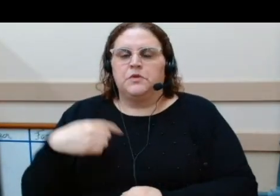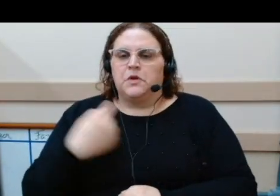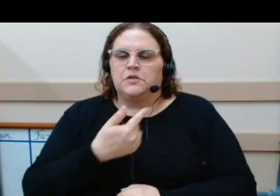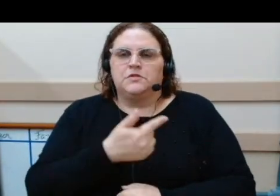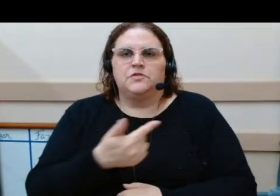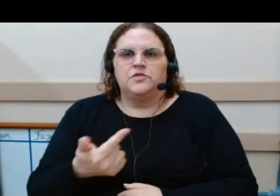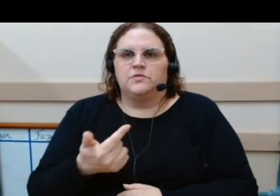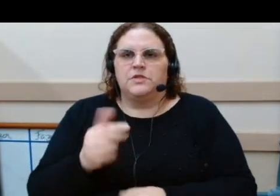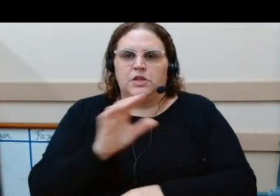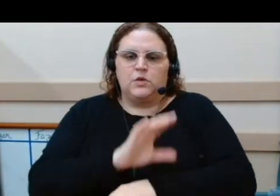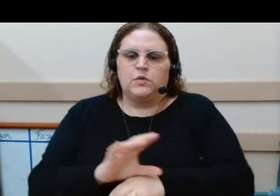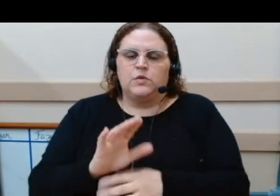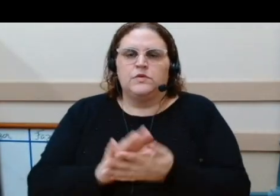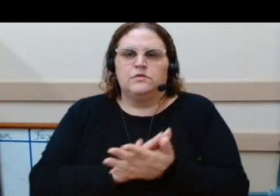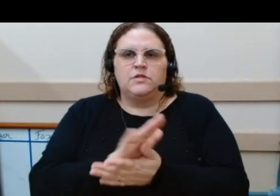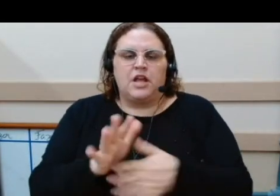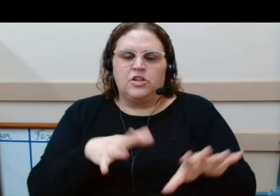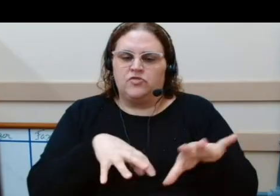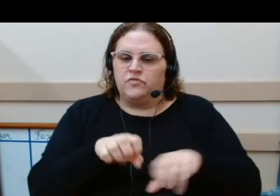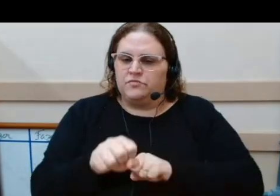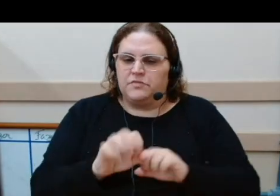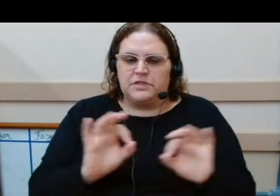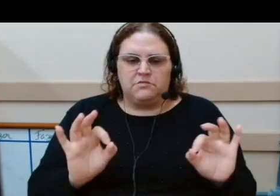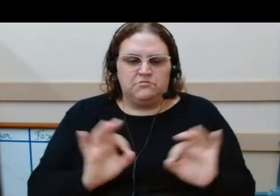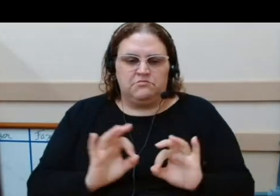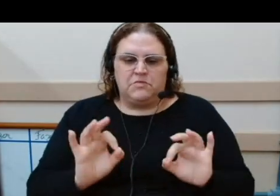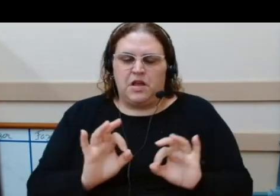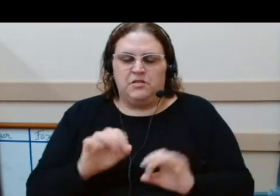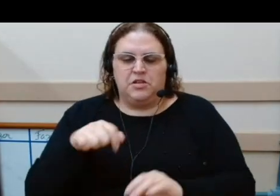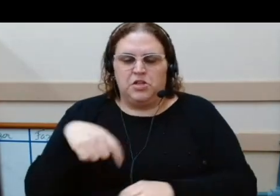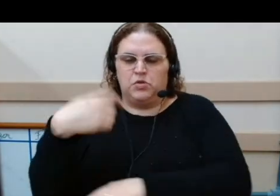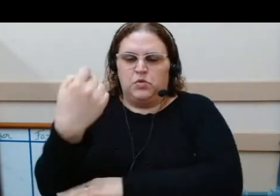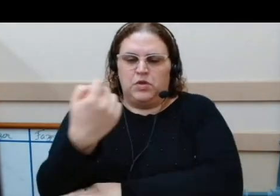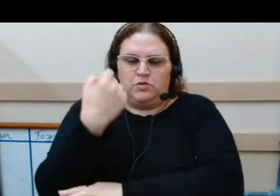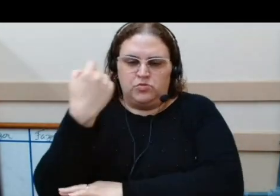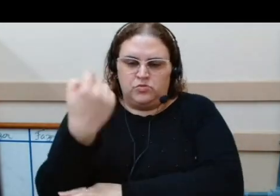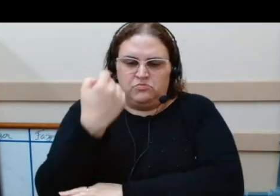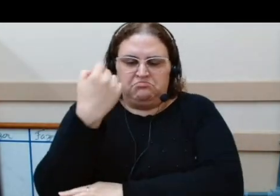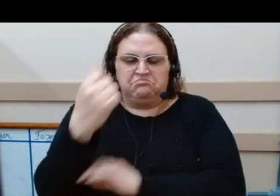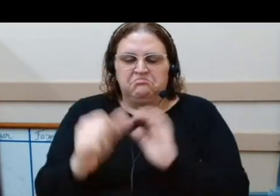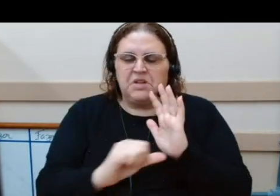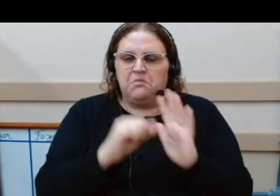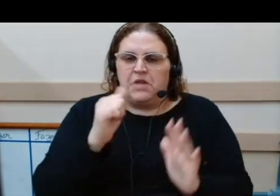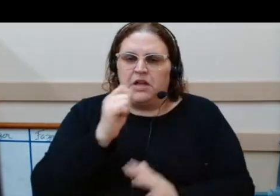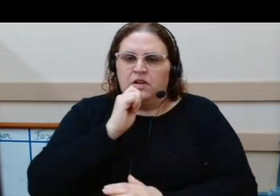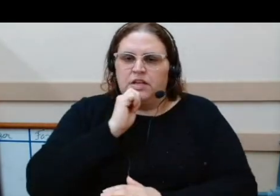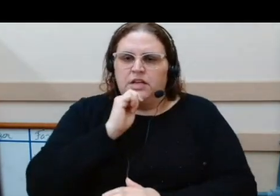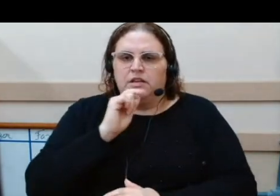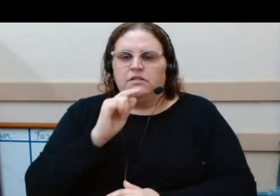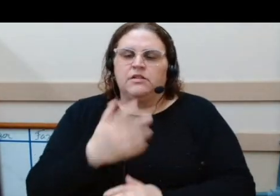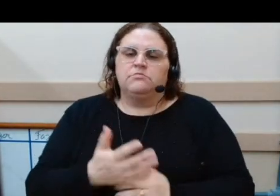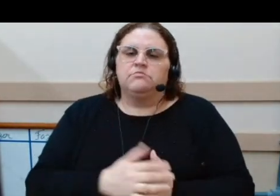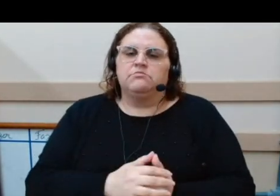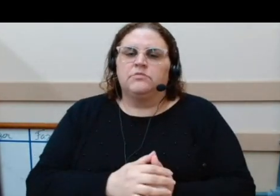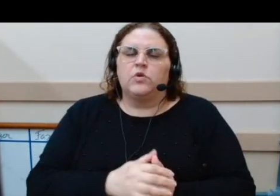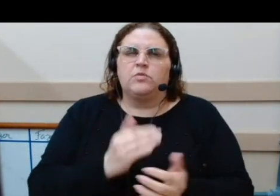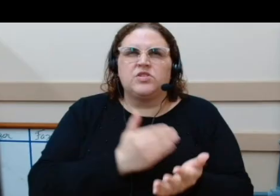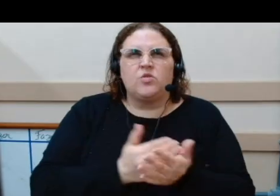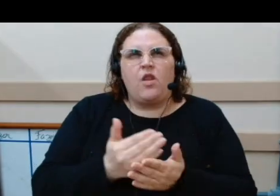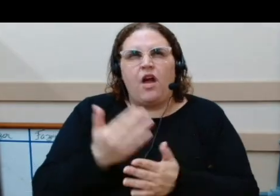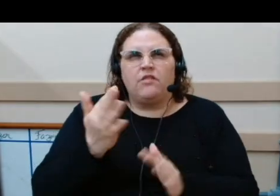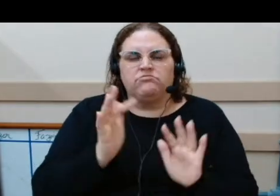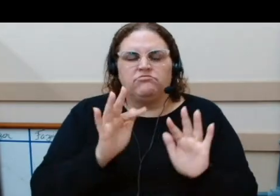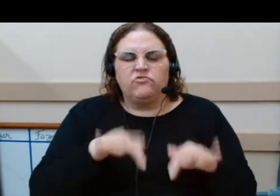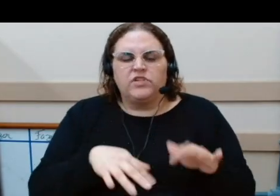curso de graduação né no Rio Grande do Sul primeiro ainda né começou lá no final da década de